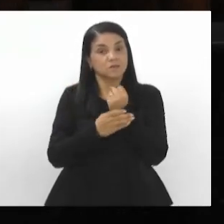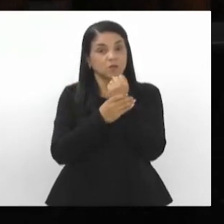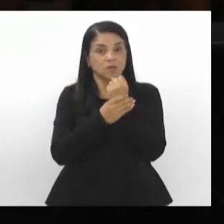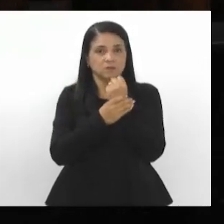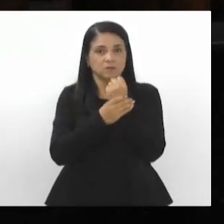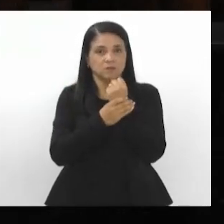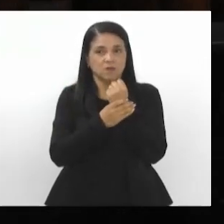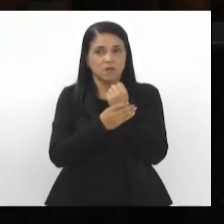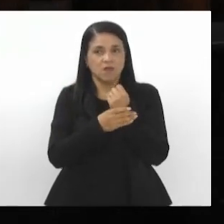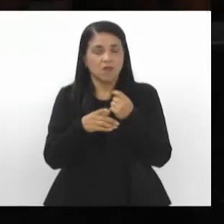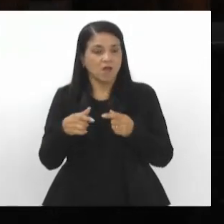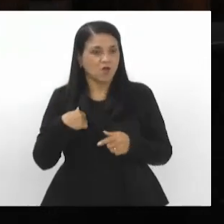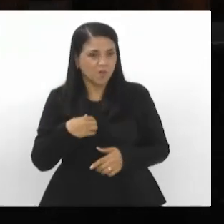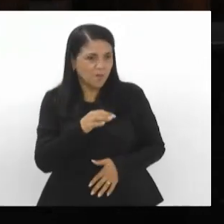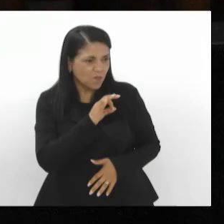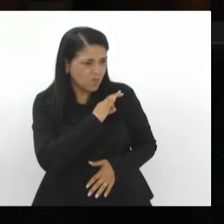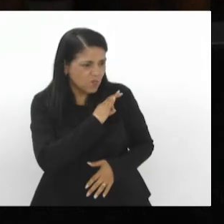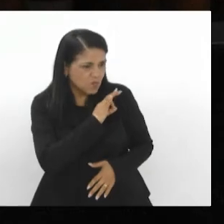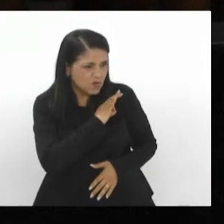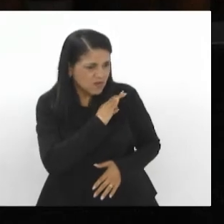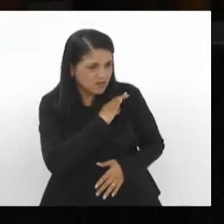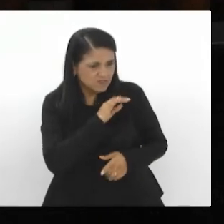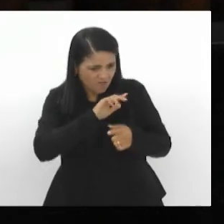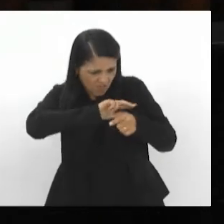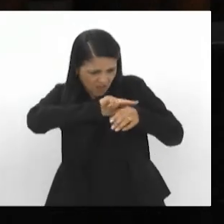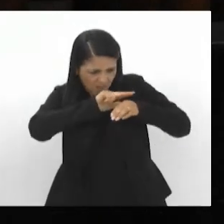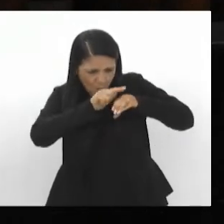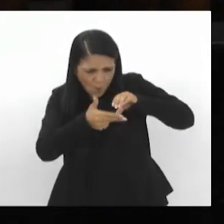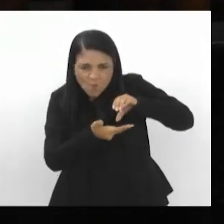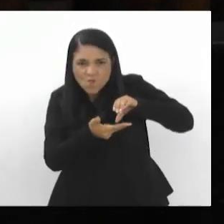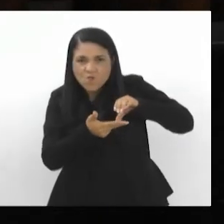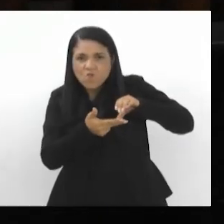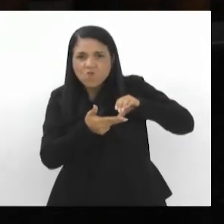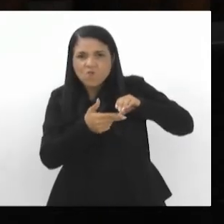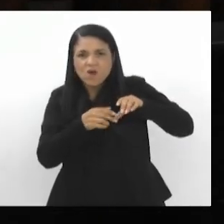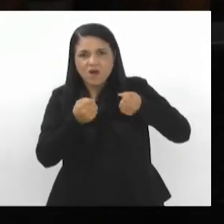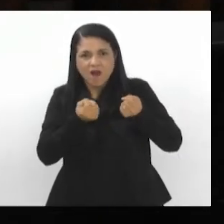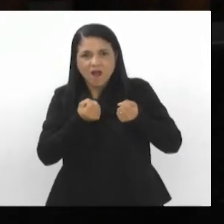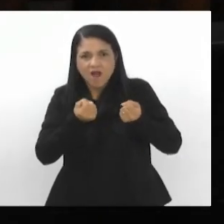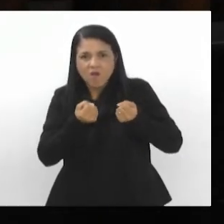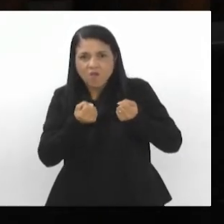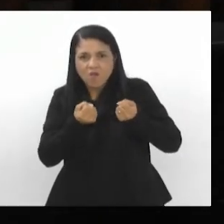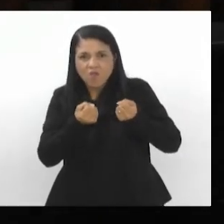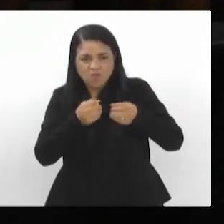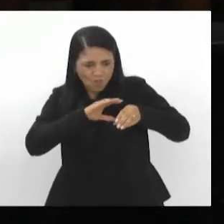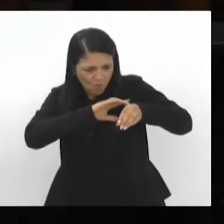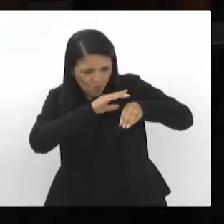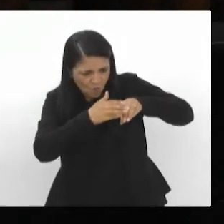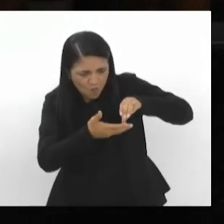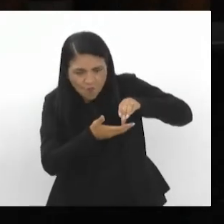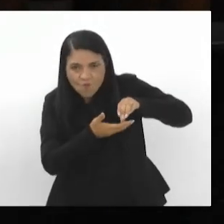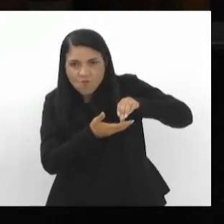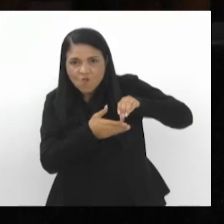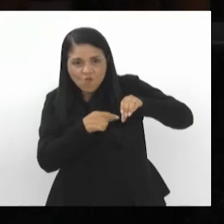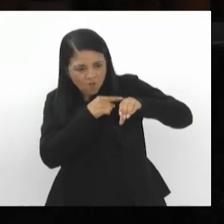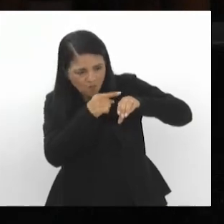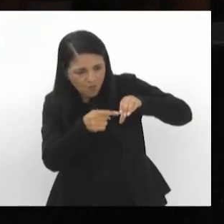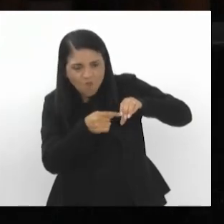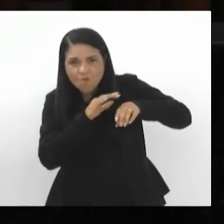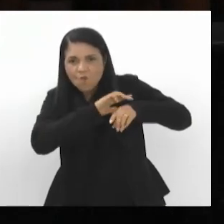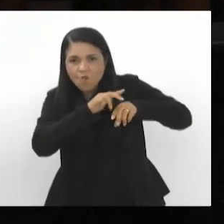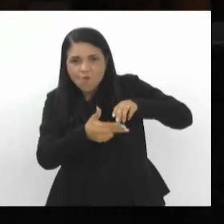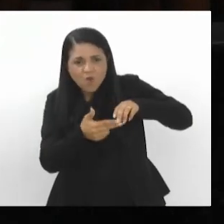pneu careca, carros mastados de conservação, nada disso. Policial militar, né, e a Polícia Civil tem que estar ali para combater o crime,